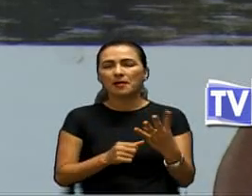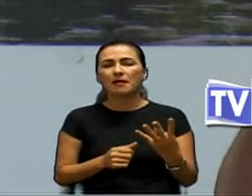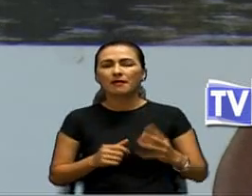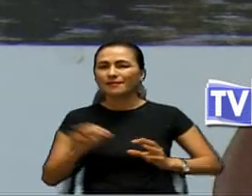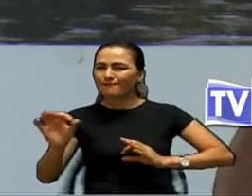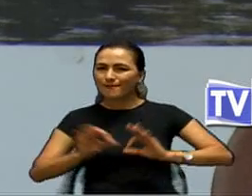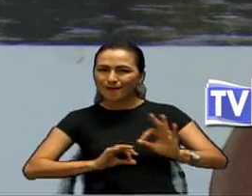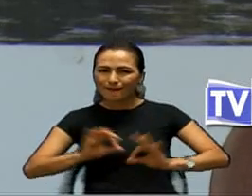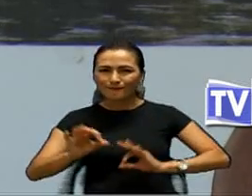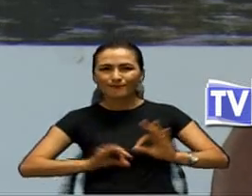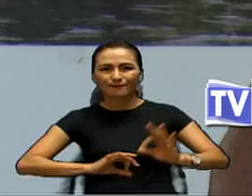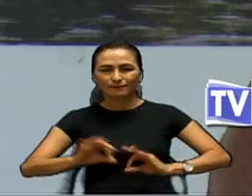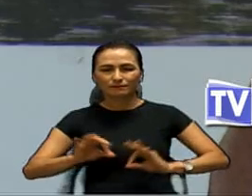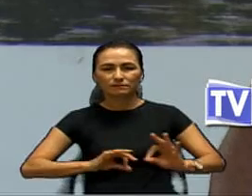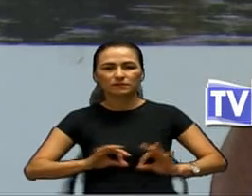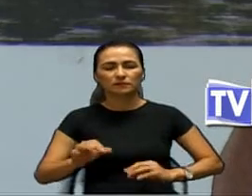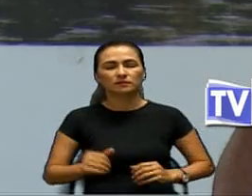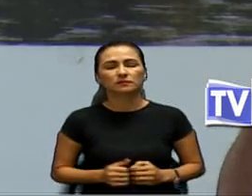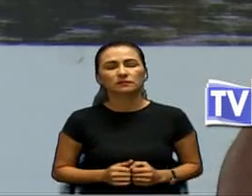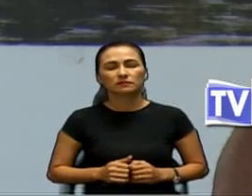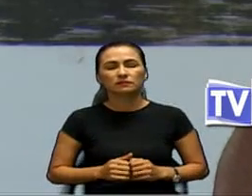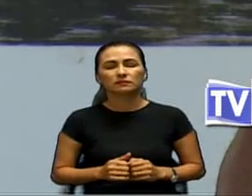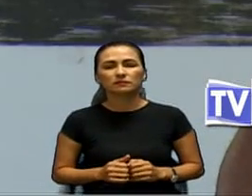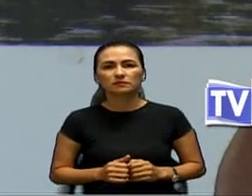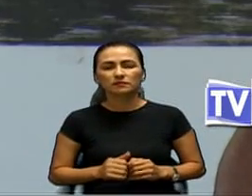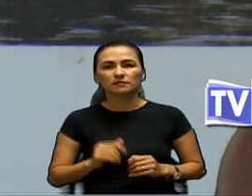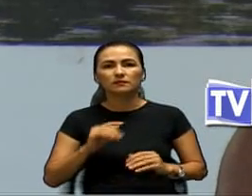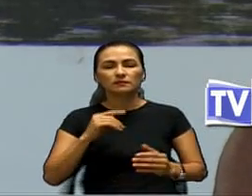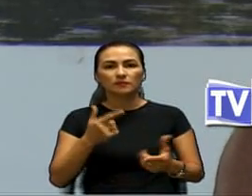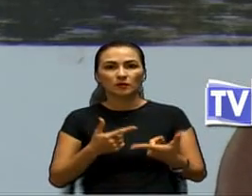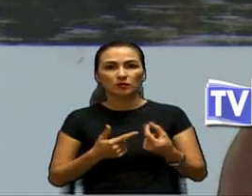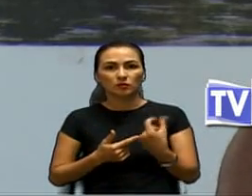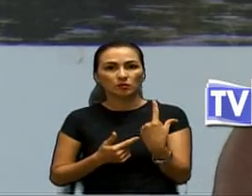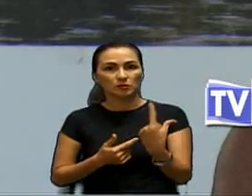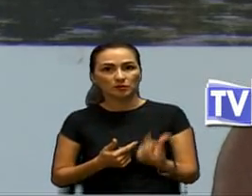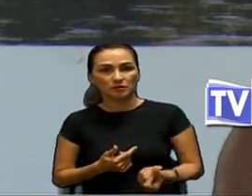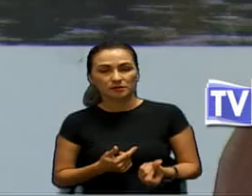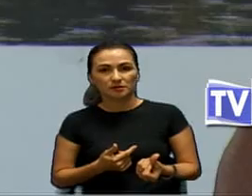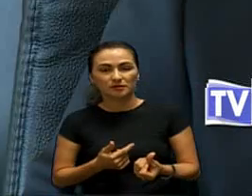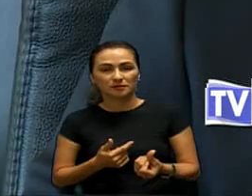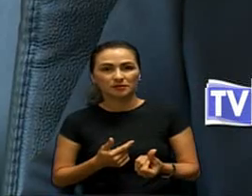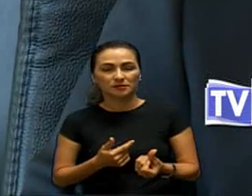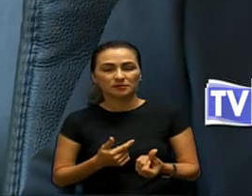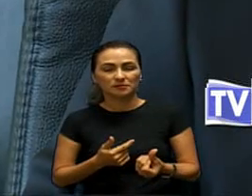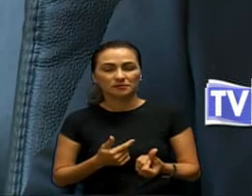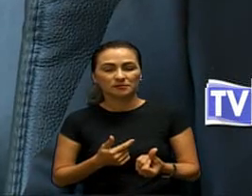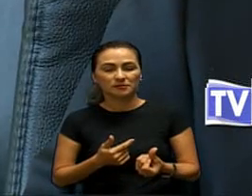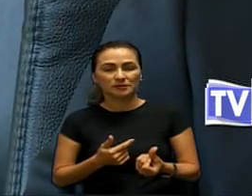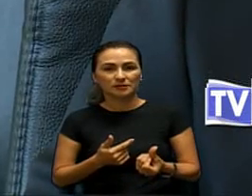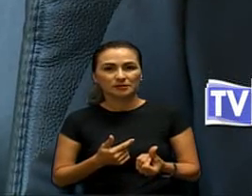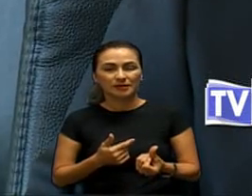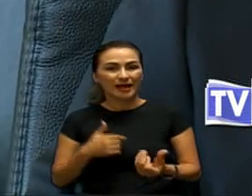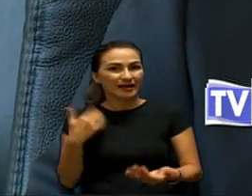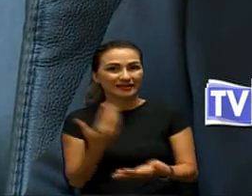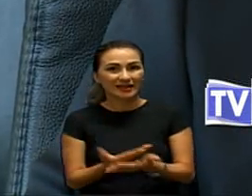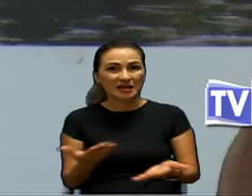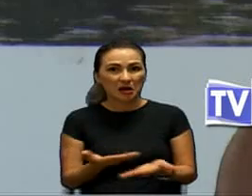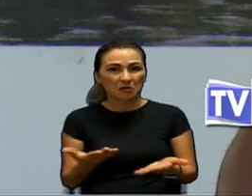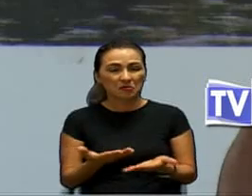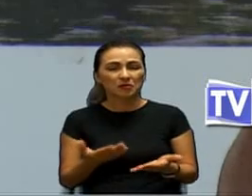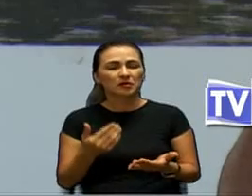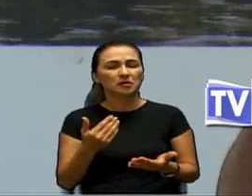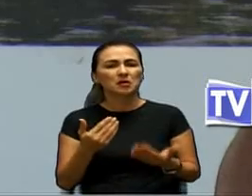escolas de samba, desde 2016 até mais cedo, não oferecem pura e simplesmente a